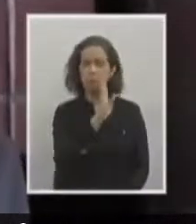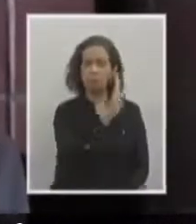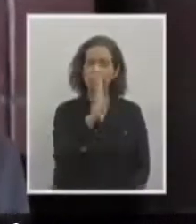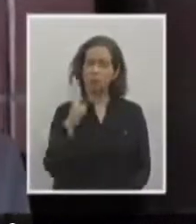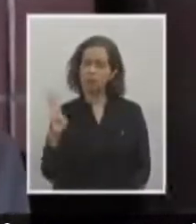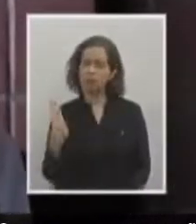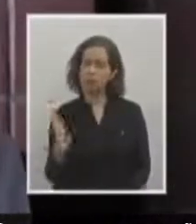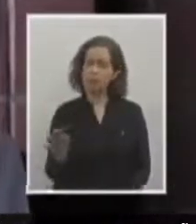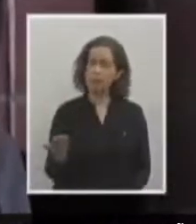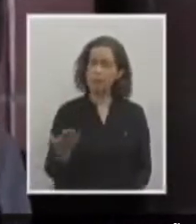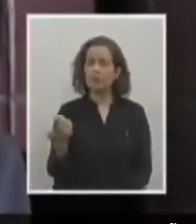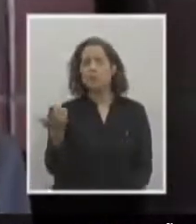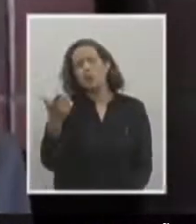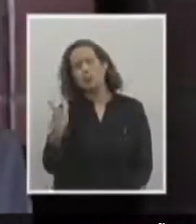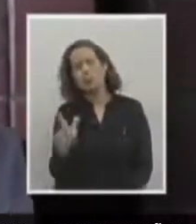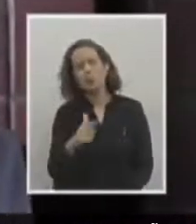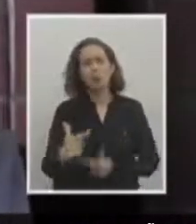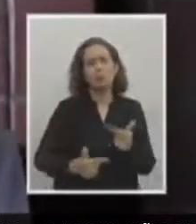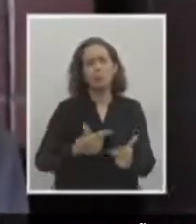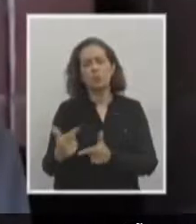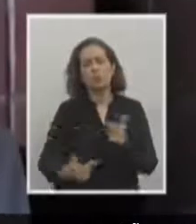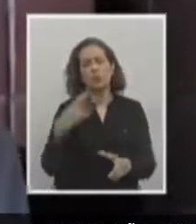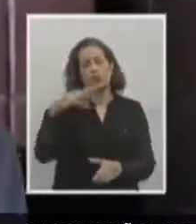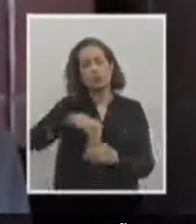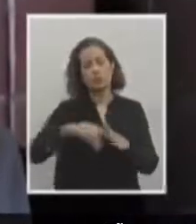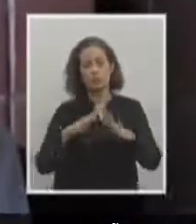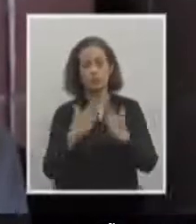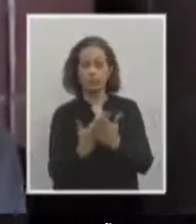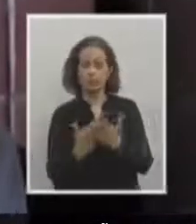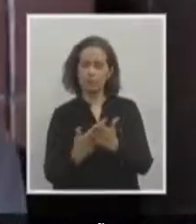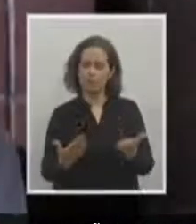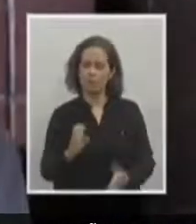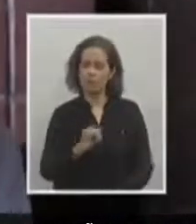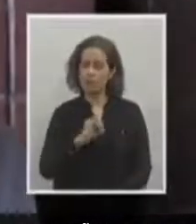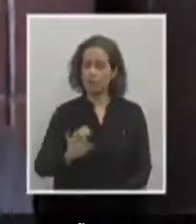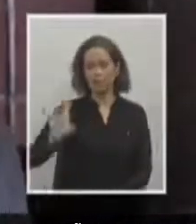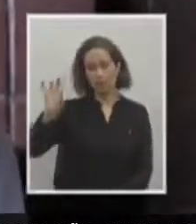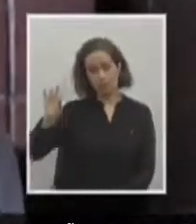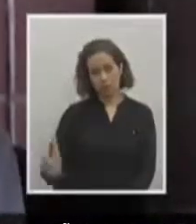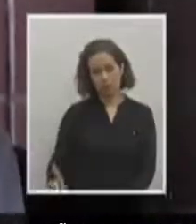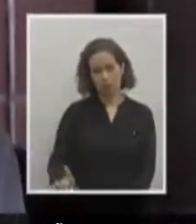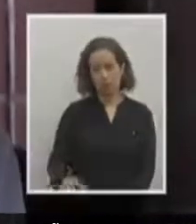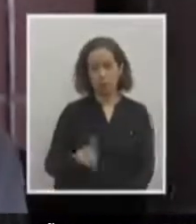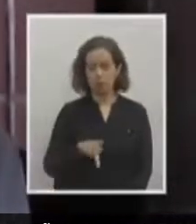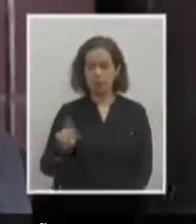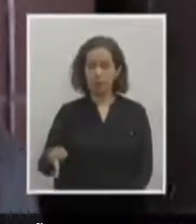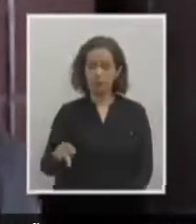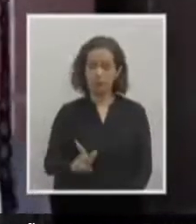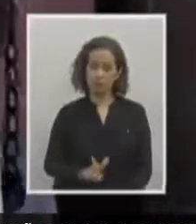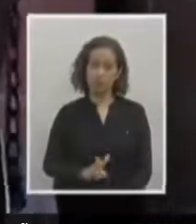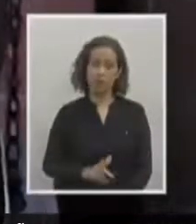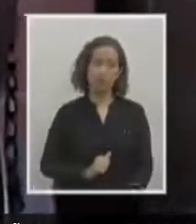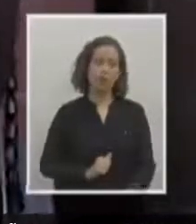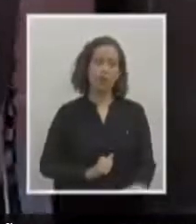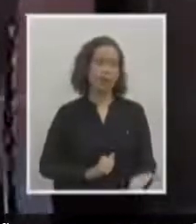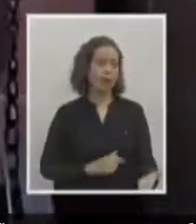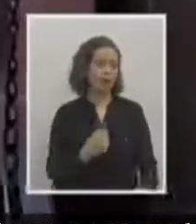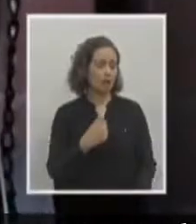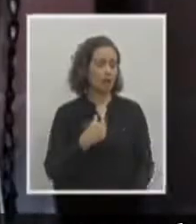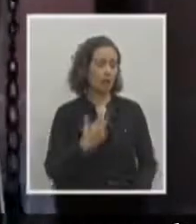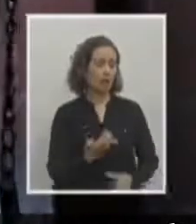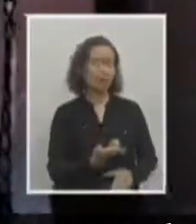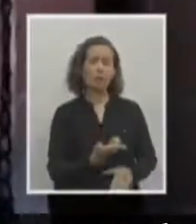mais funções. Portanto, se é direito do professor efetivo sair do seu cargo e migrar para outra função,